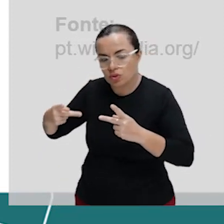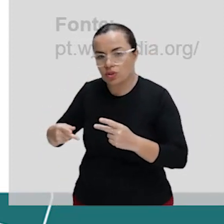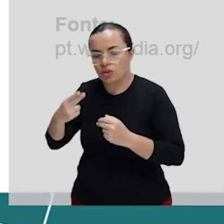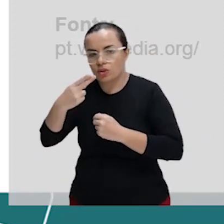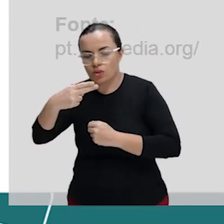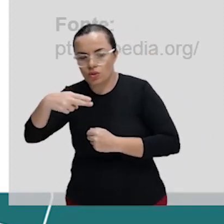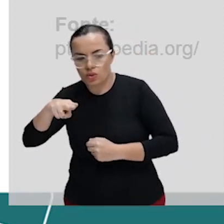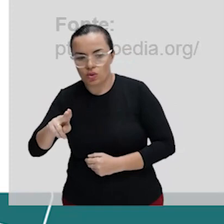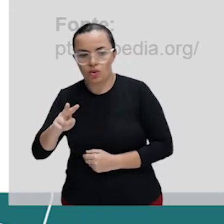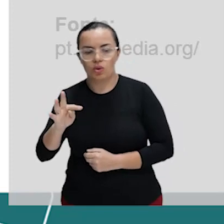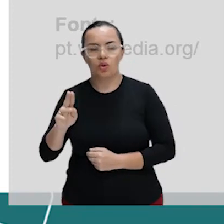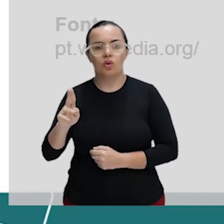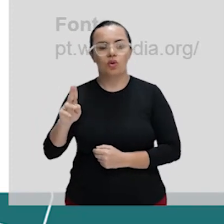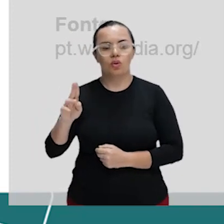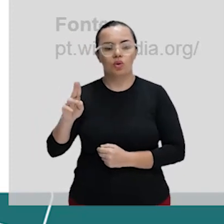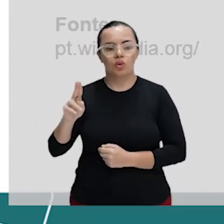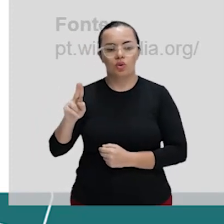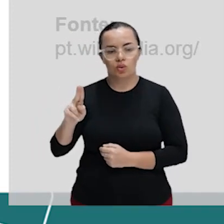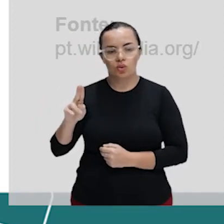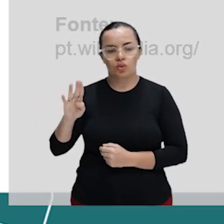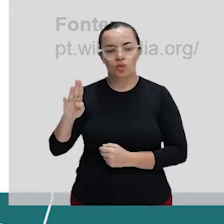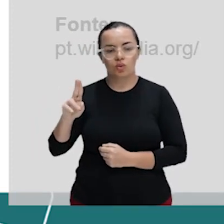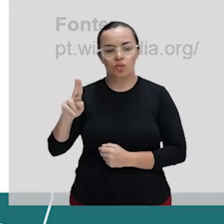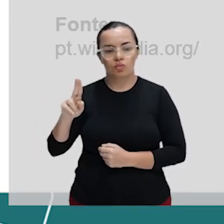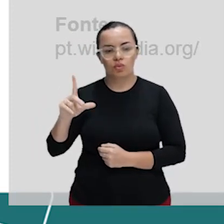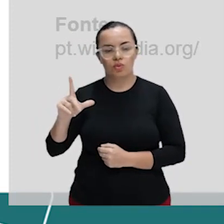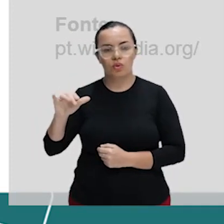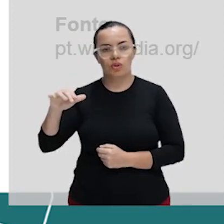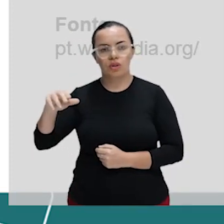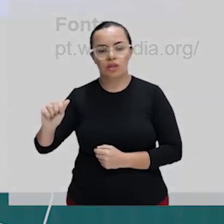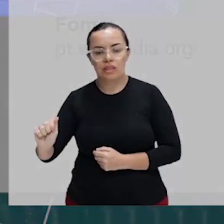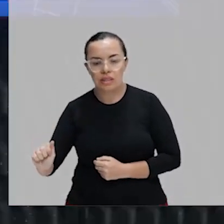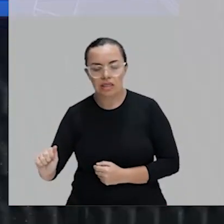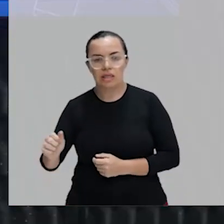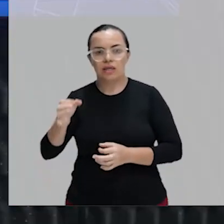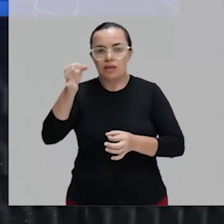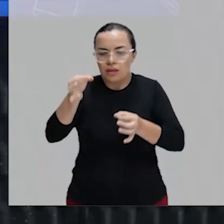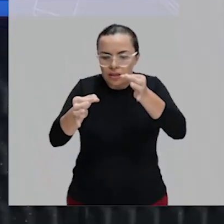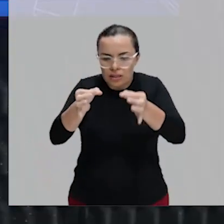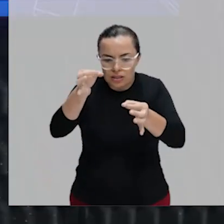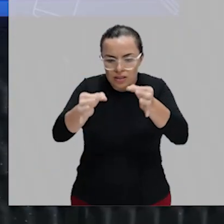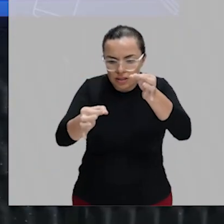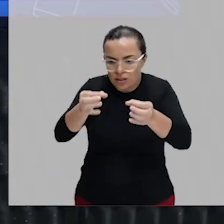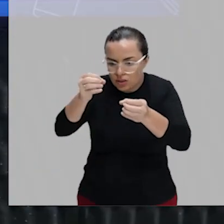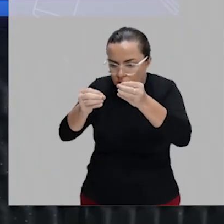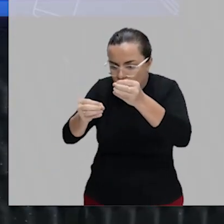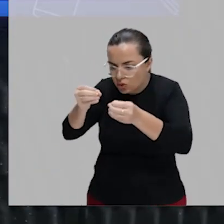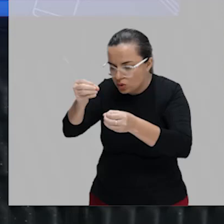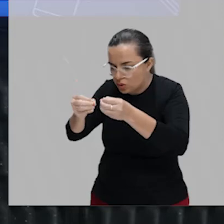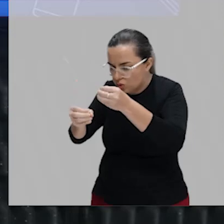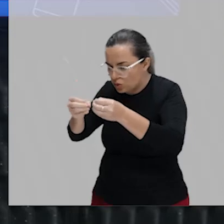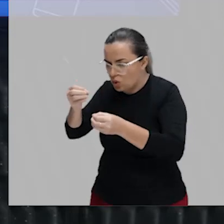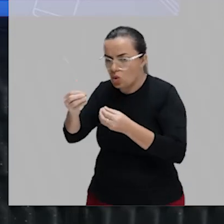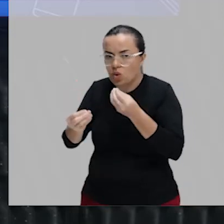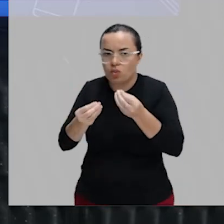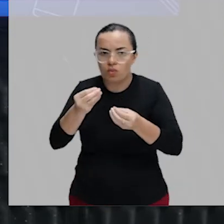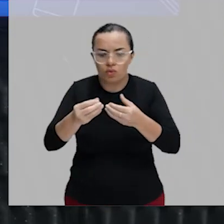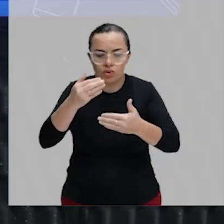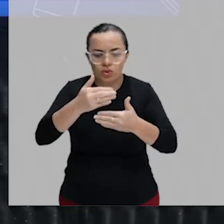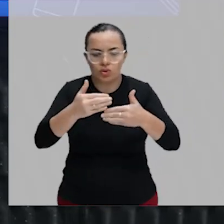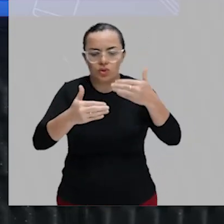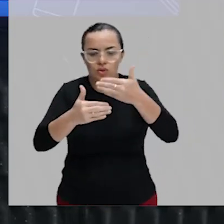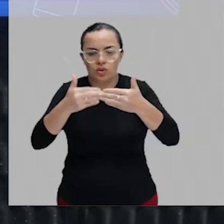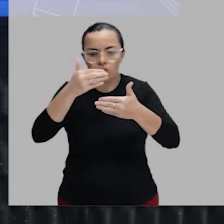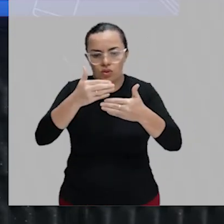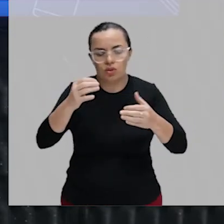né, cilíndrico, e esse tubo ele é constituído por pedacinhos menores, como se fossem tijolos. Cada pedacinho desse,